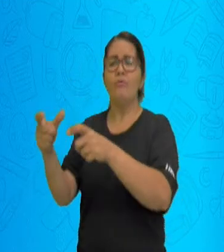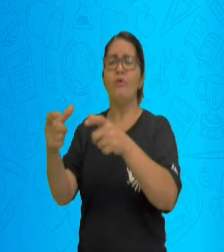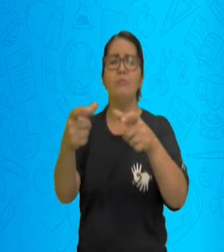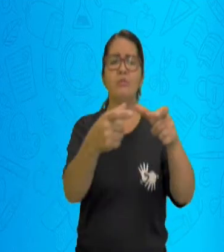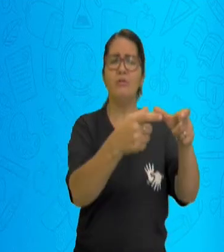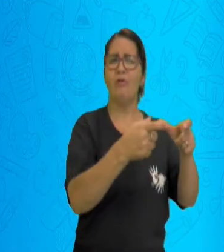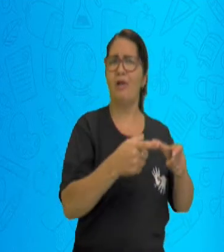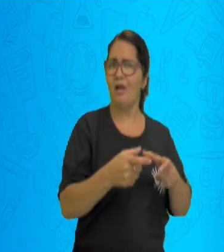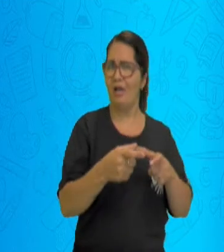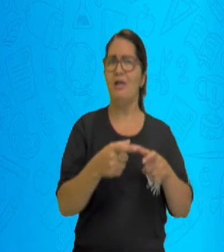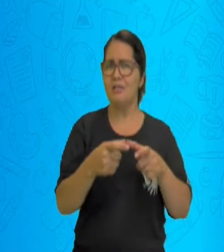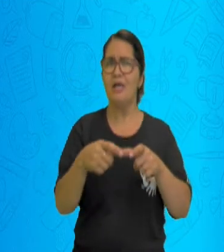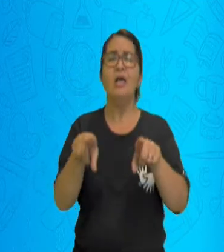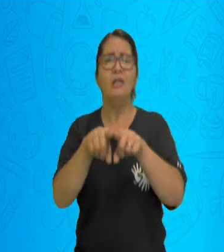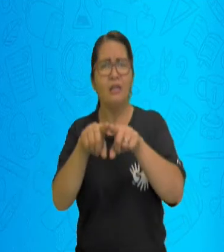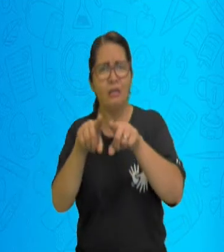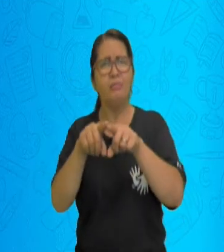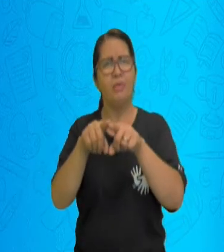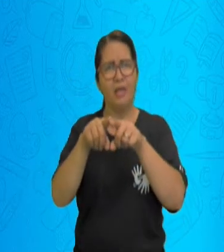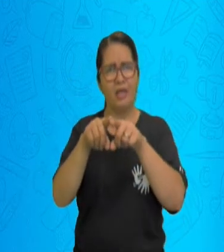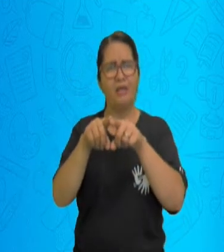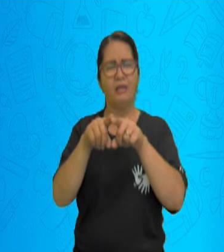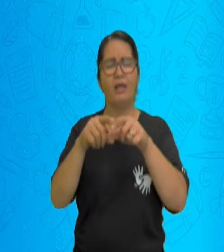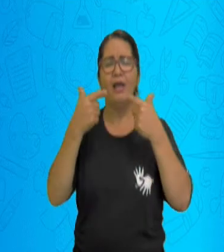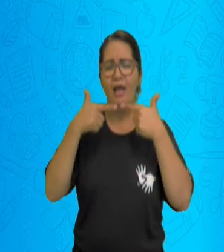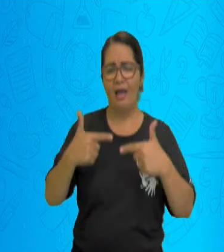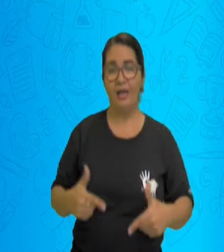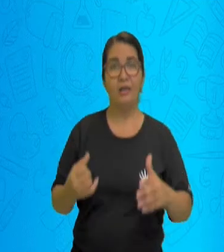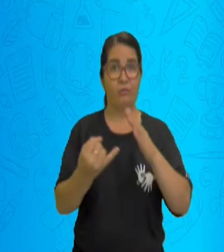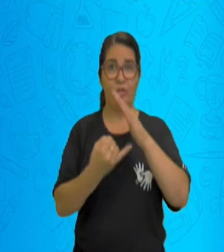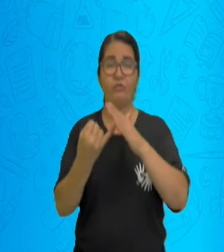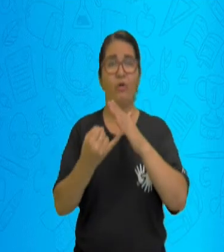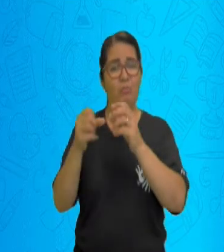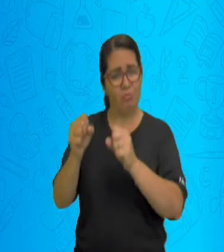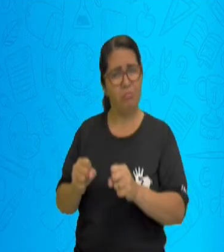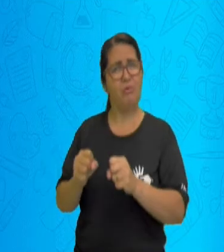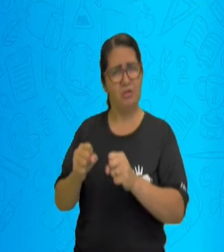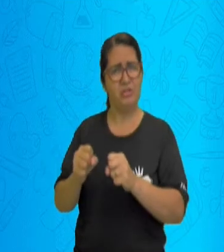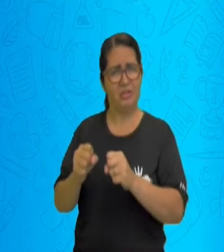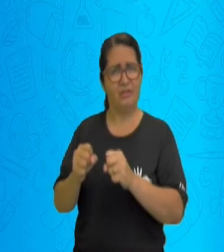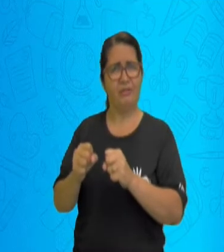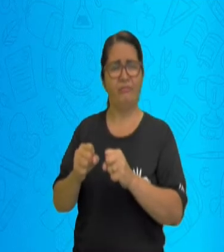De região e até culturais e sociais também.